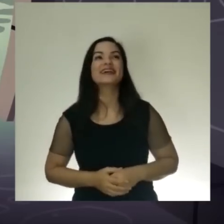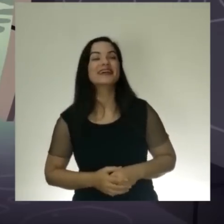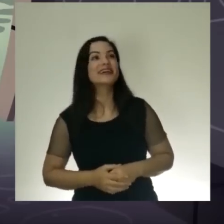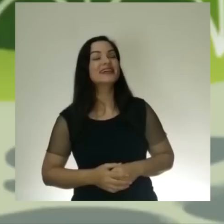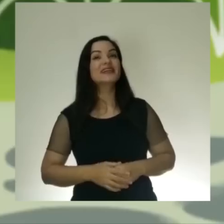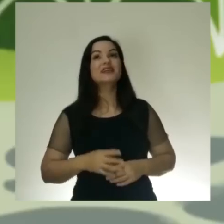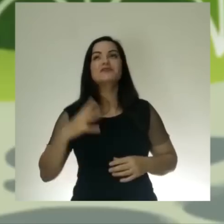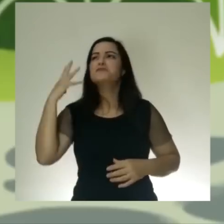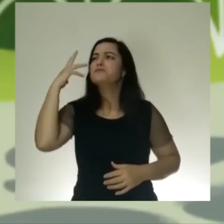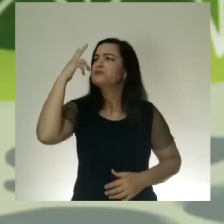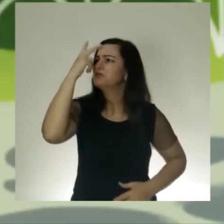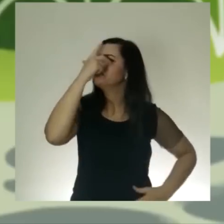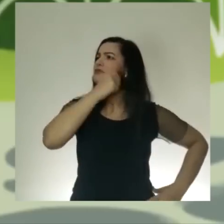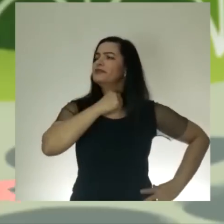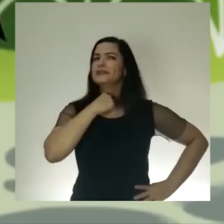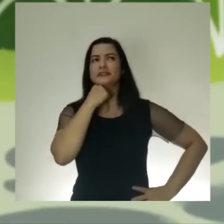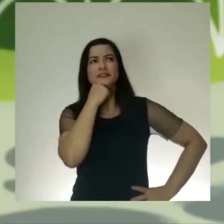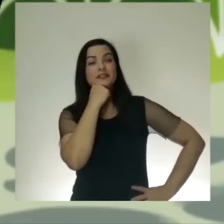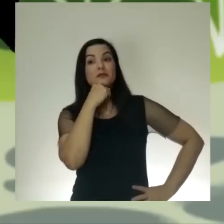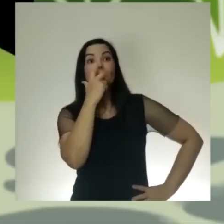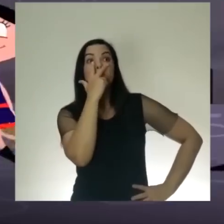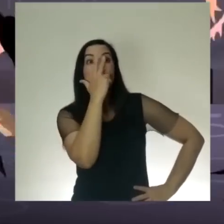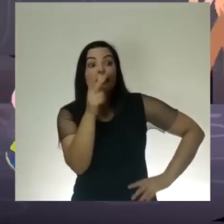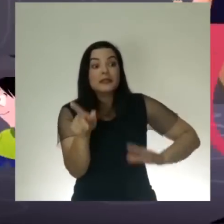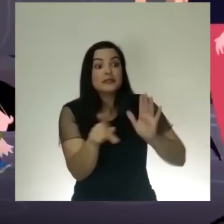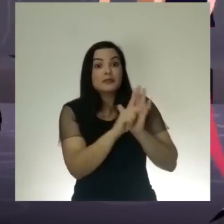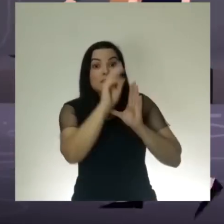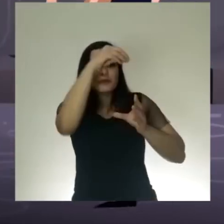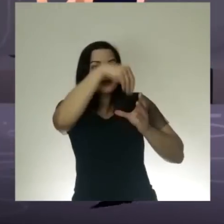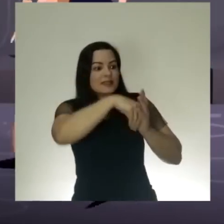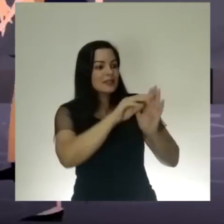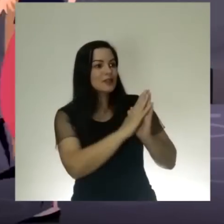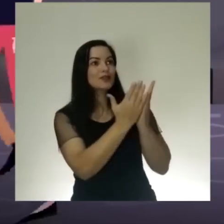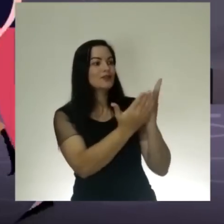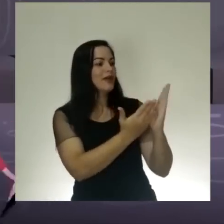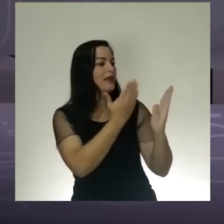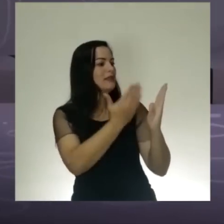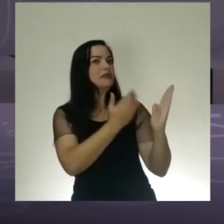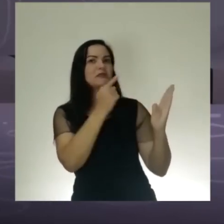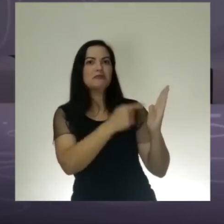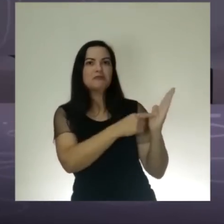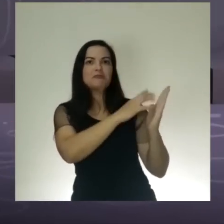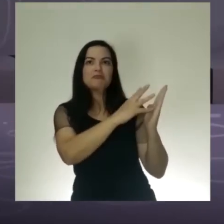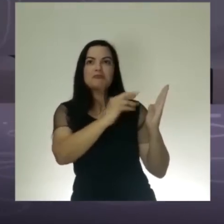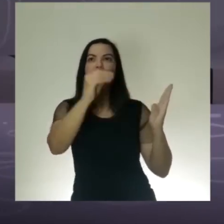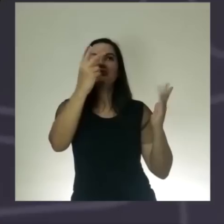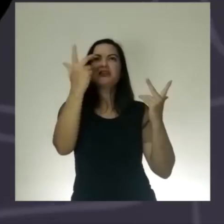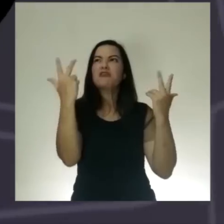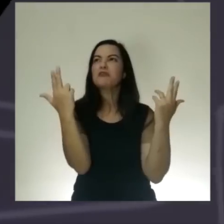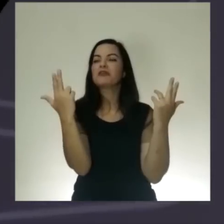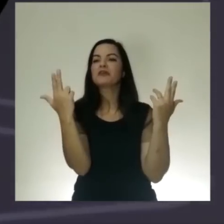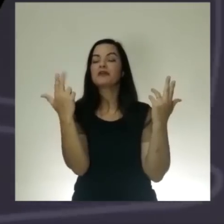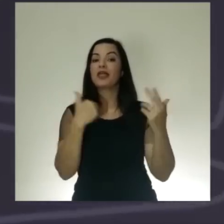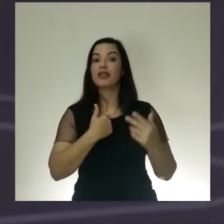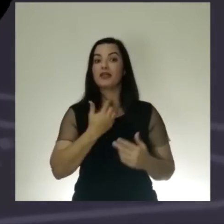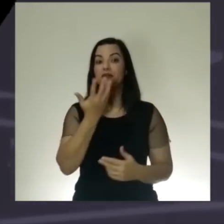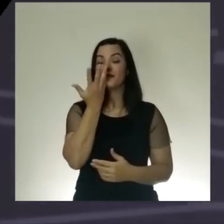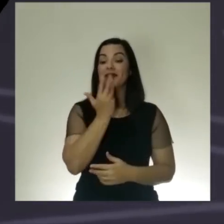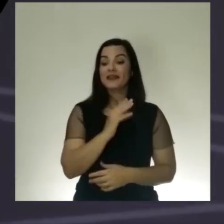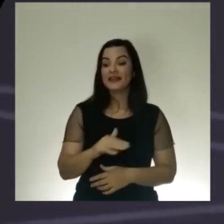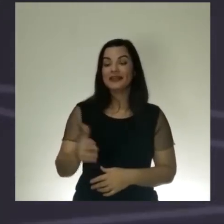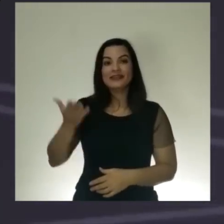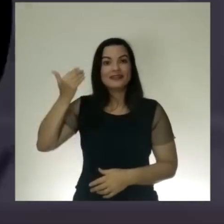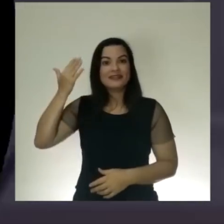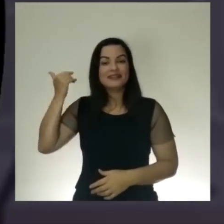Ele é tão lindo, parece até que saiu de um livro. Quando eu era pequeno, esse era um dos meus lugares